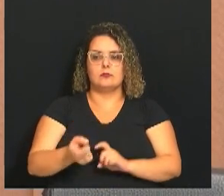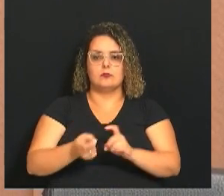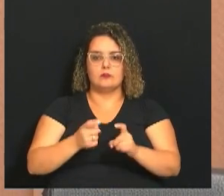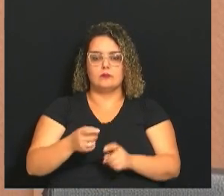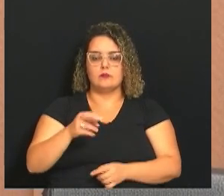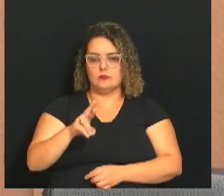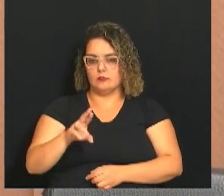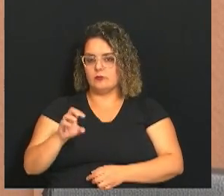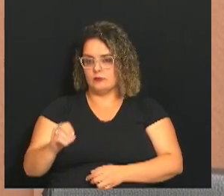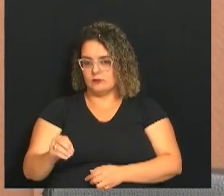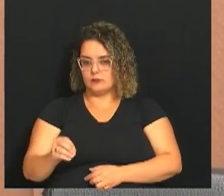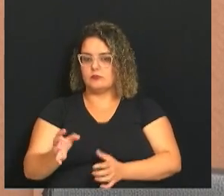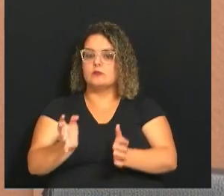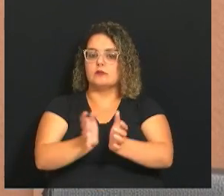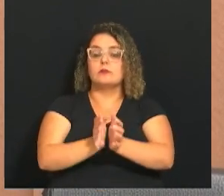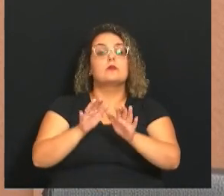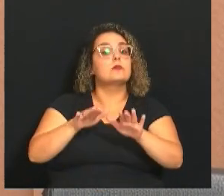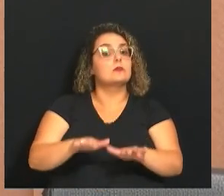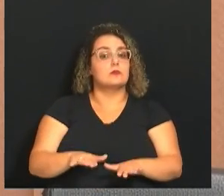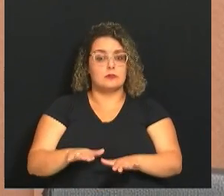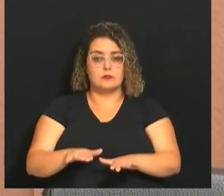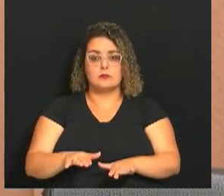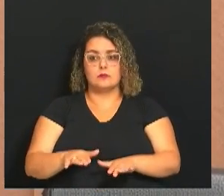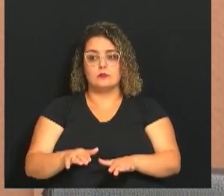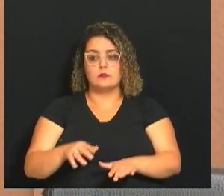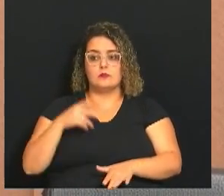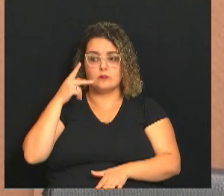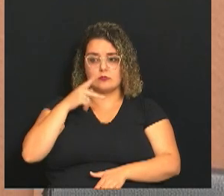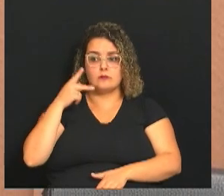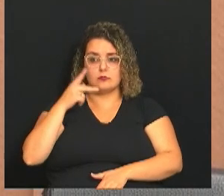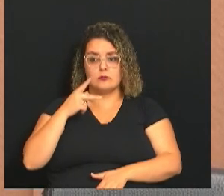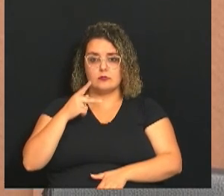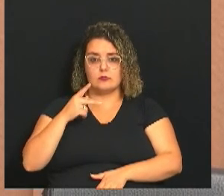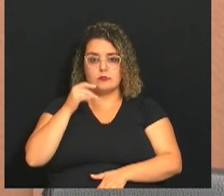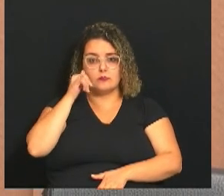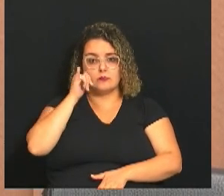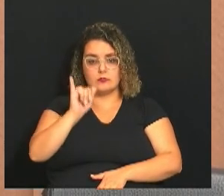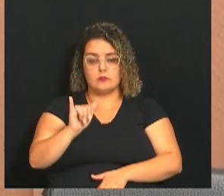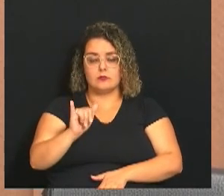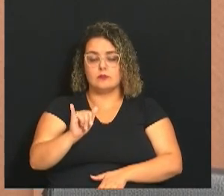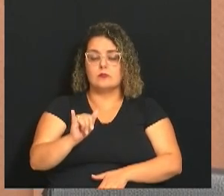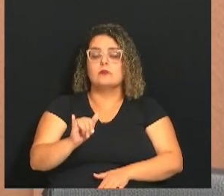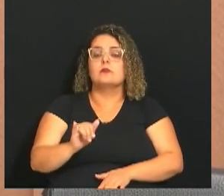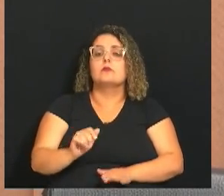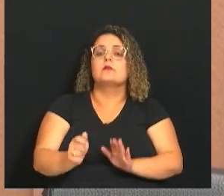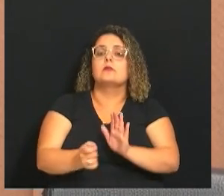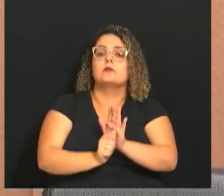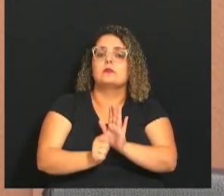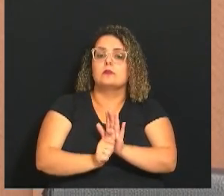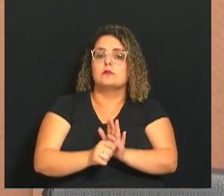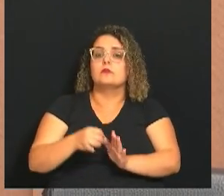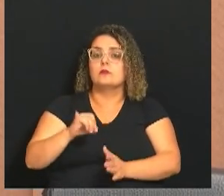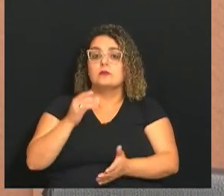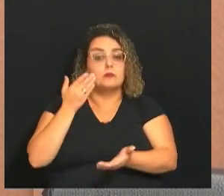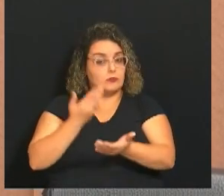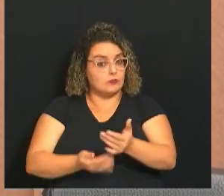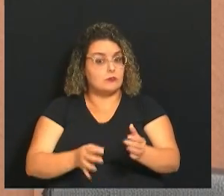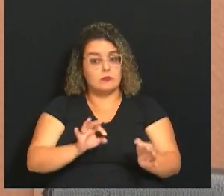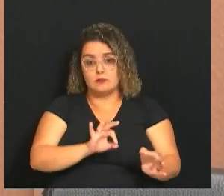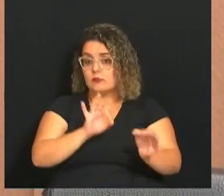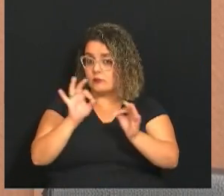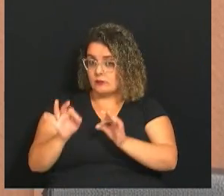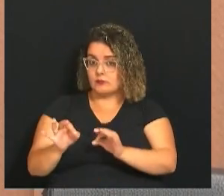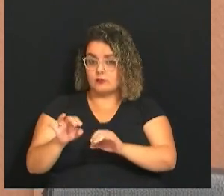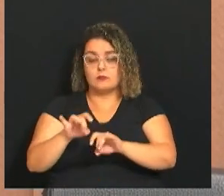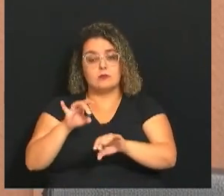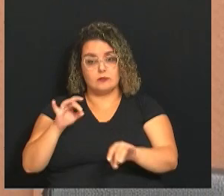ordinária da Comissão Permanente de Políticas de Prevenção às Drogas. Se você por acaso perdeu essa transmissão, mas